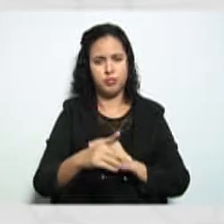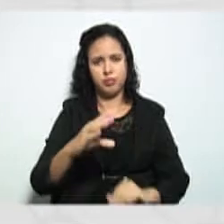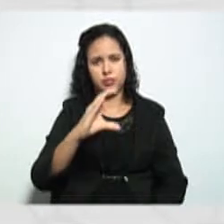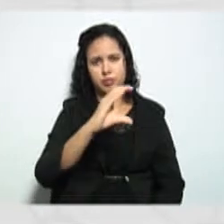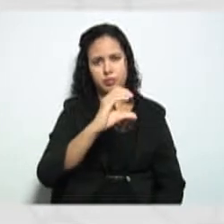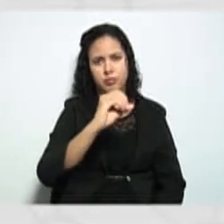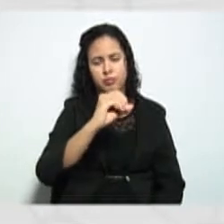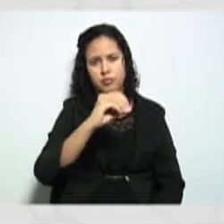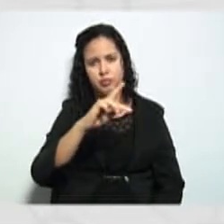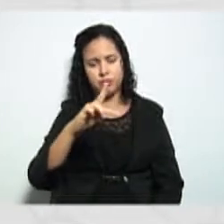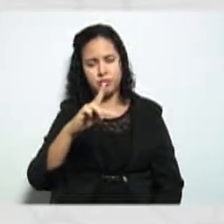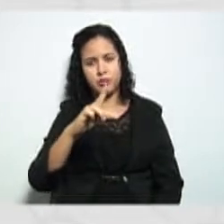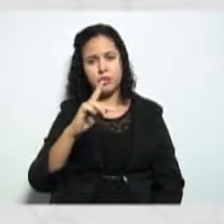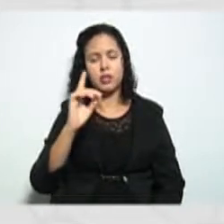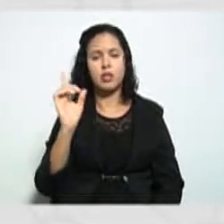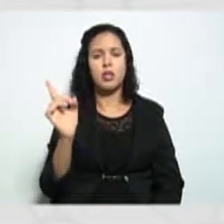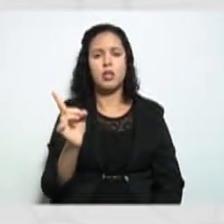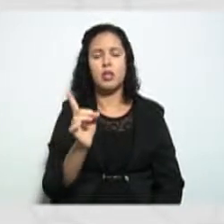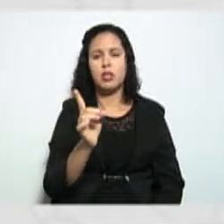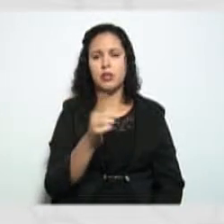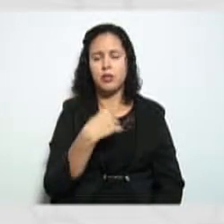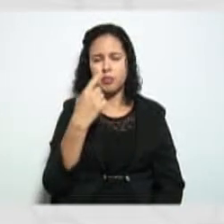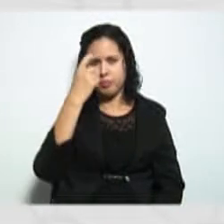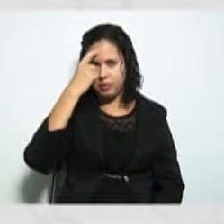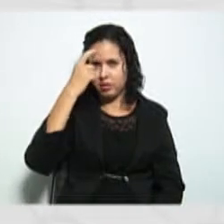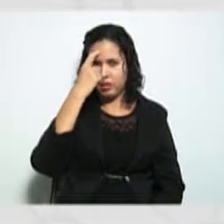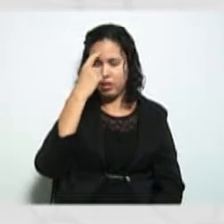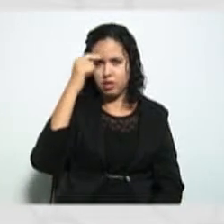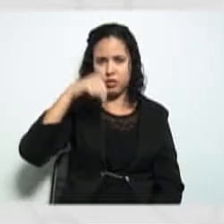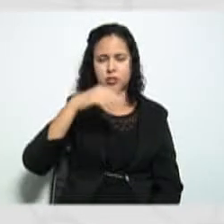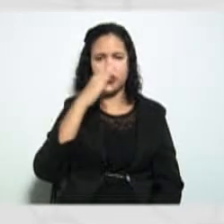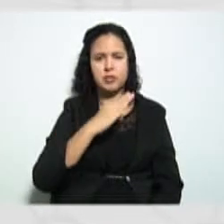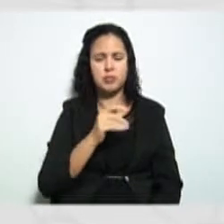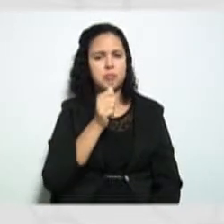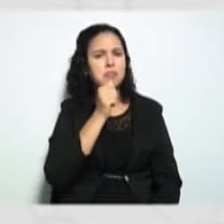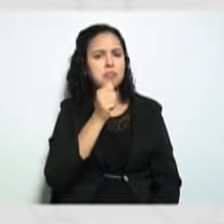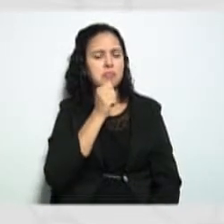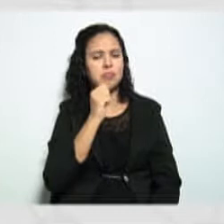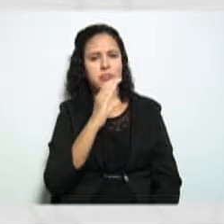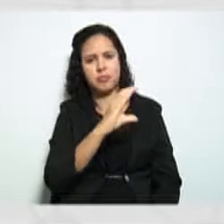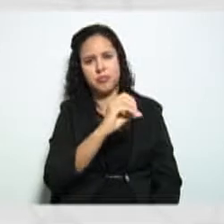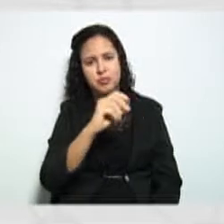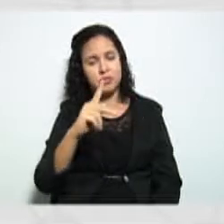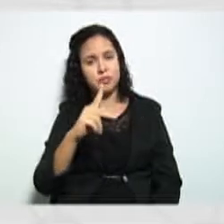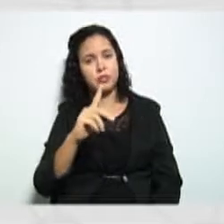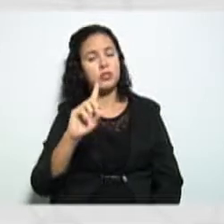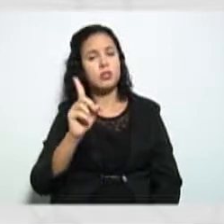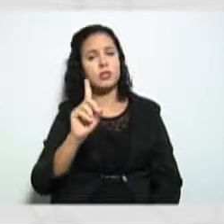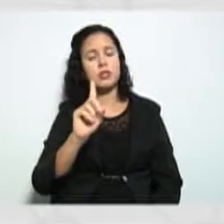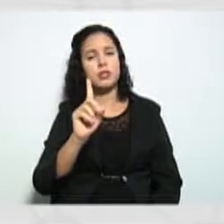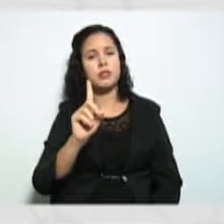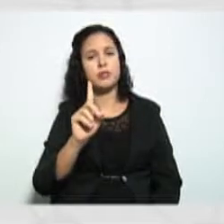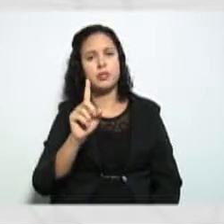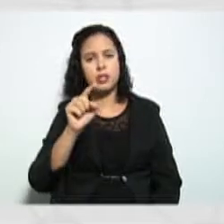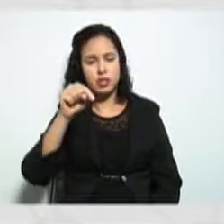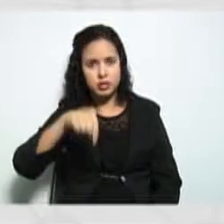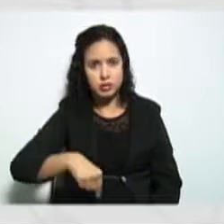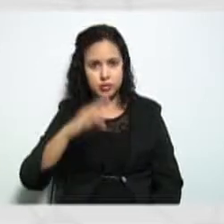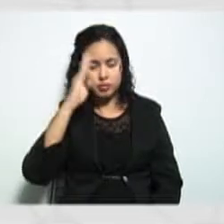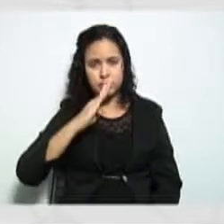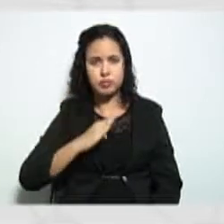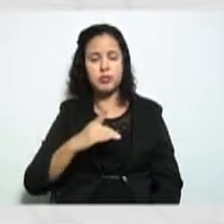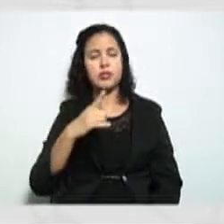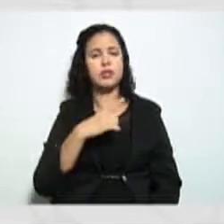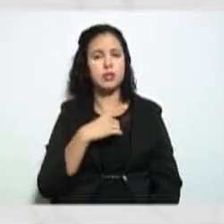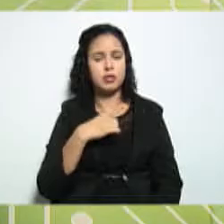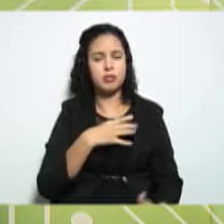Às vezes a gente pensa que cooperativa é uma coisa que quase não existe no Brasil. E não é verdade. No Brasil hoje, se a gente pensar de toda a